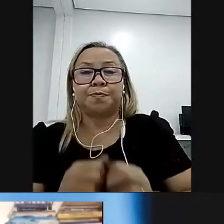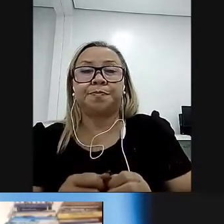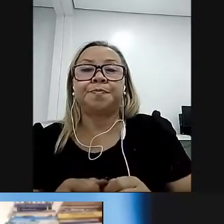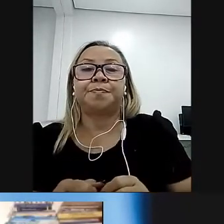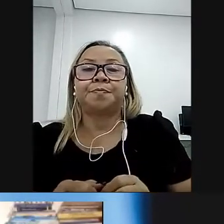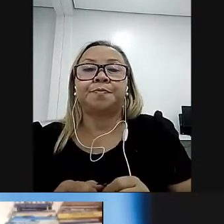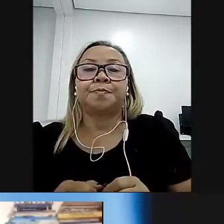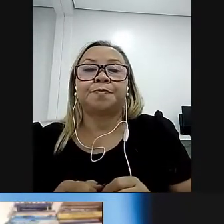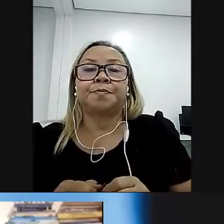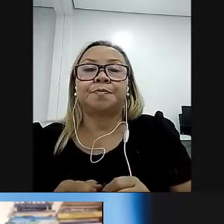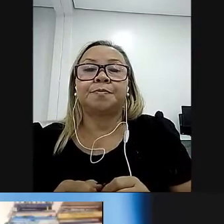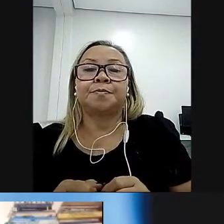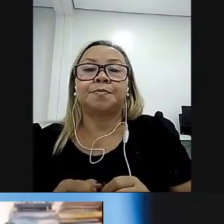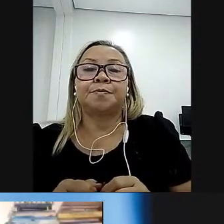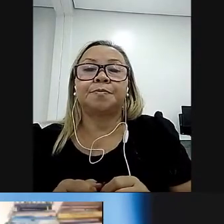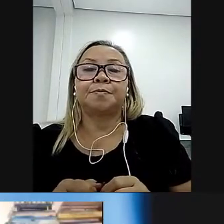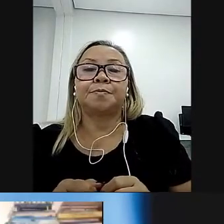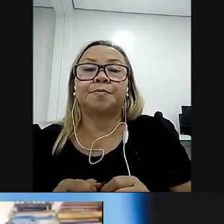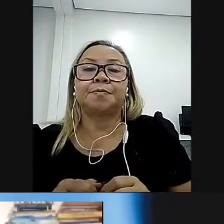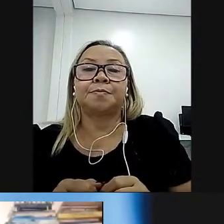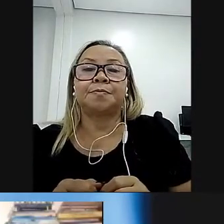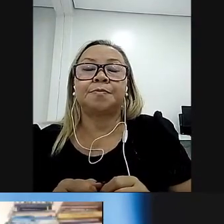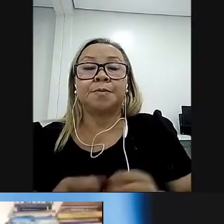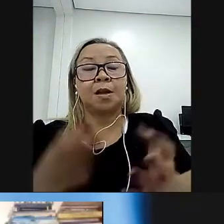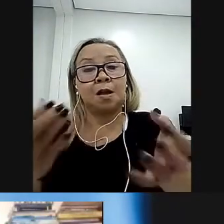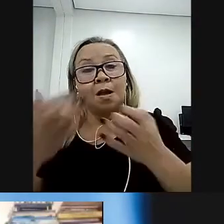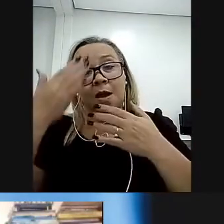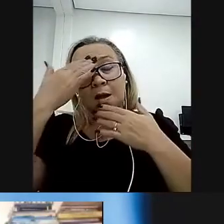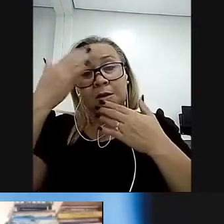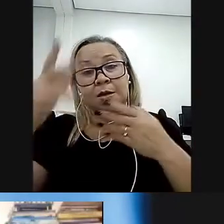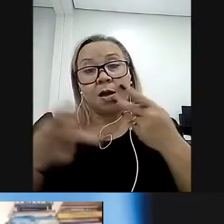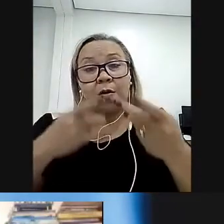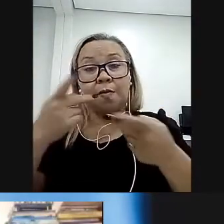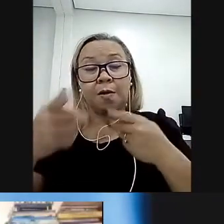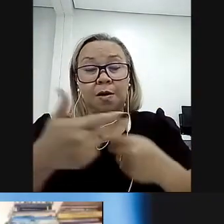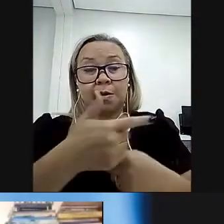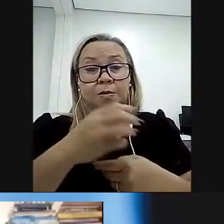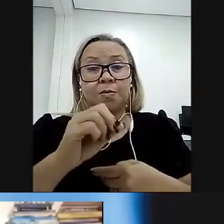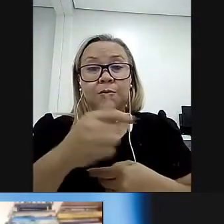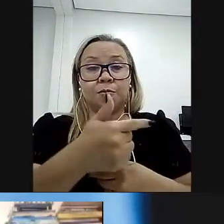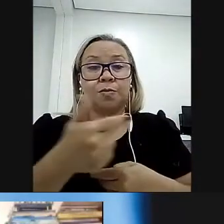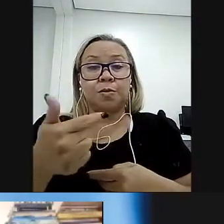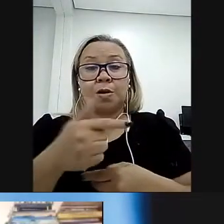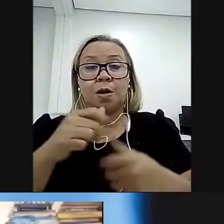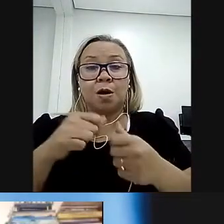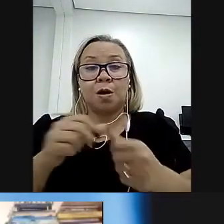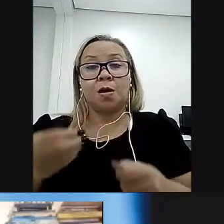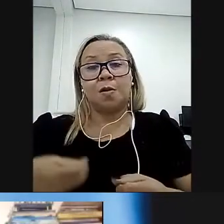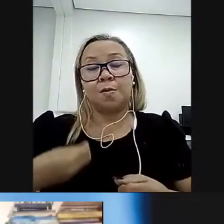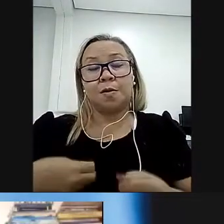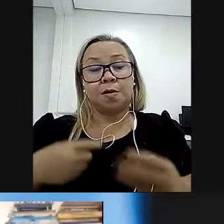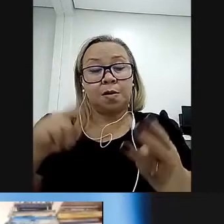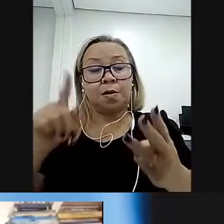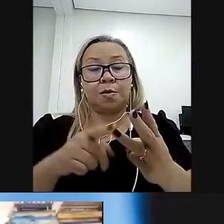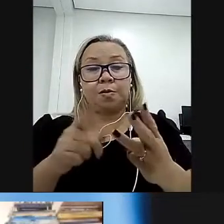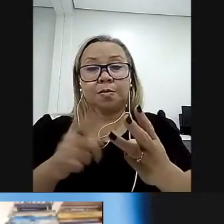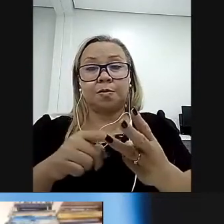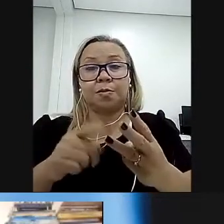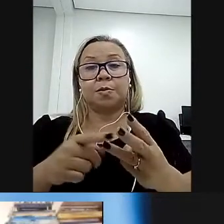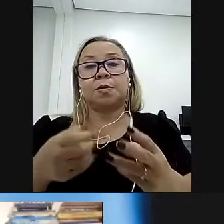aí, pessoal. Tchau. Quero agradecer, falar que 2022 estamos aí com a terceira edição do Brasília Museu